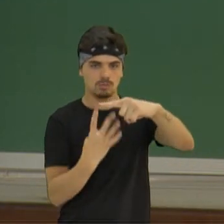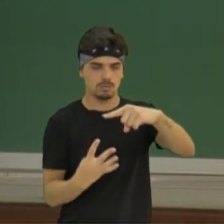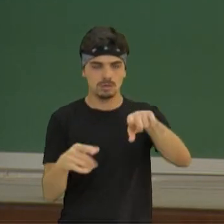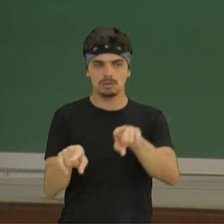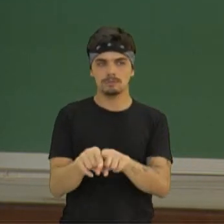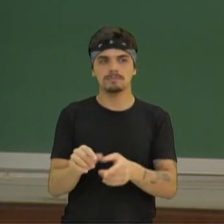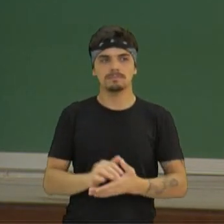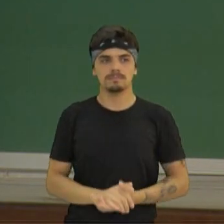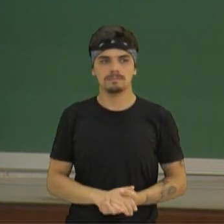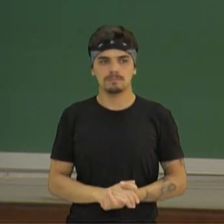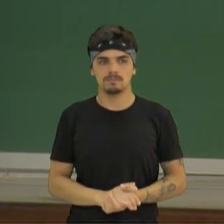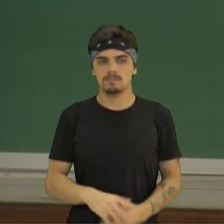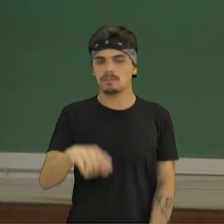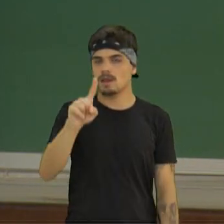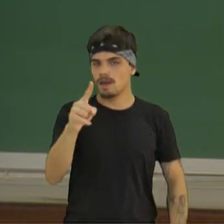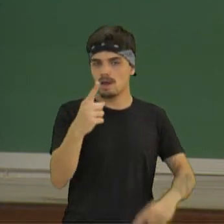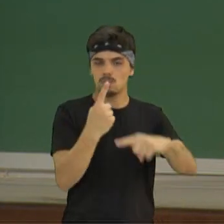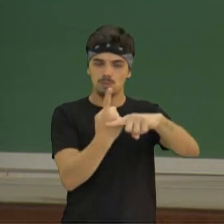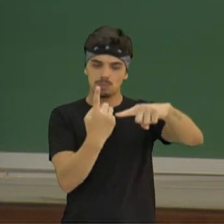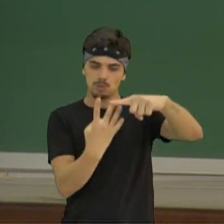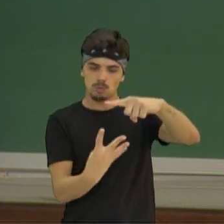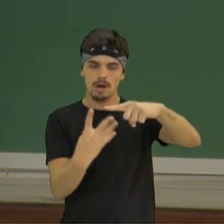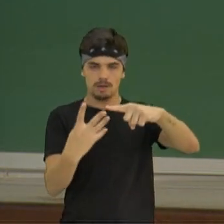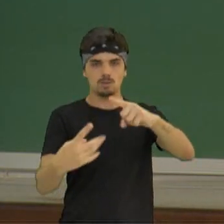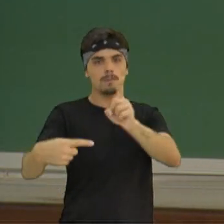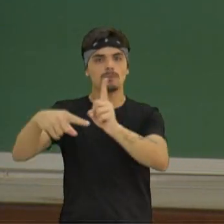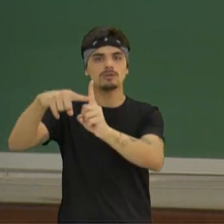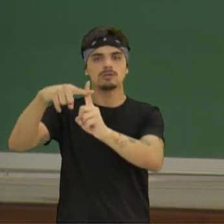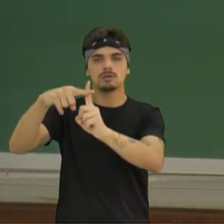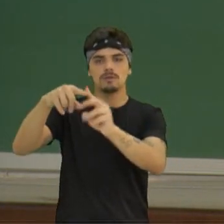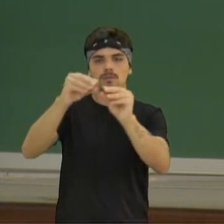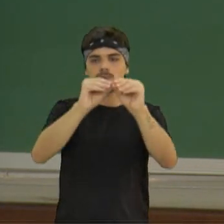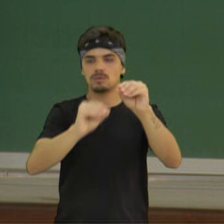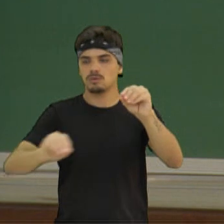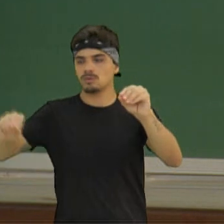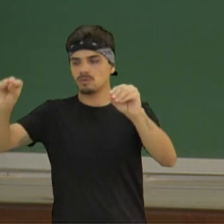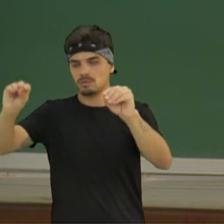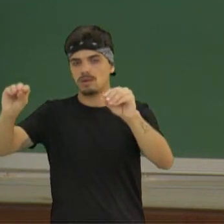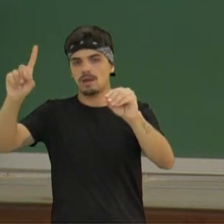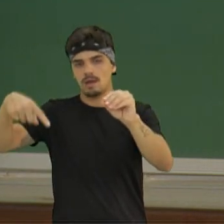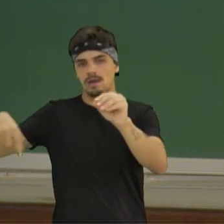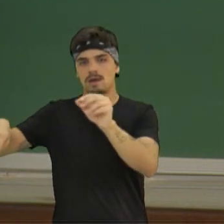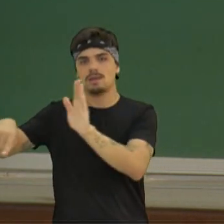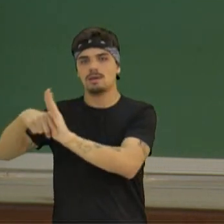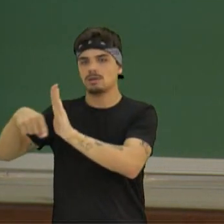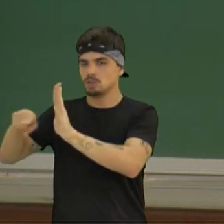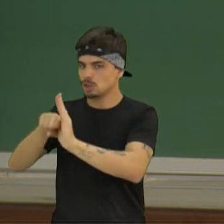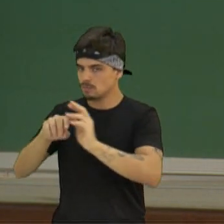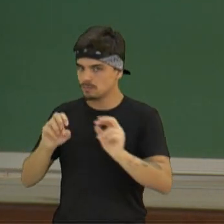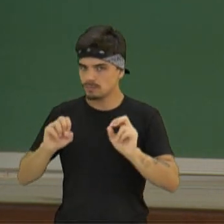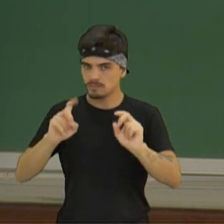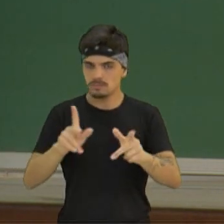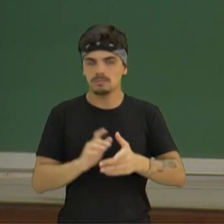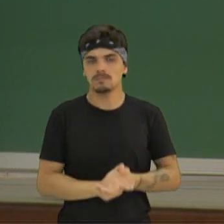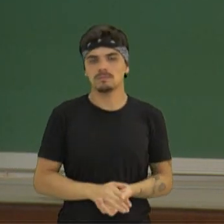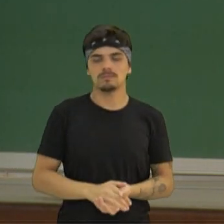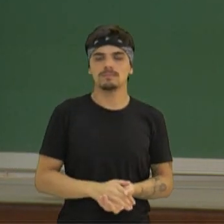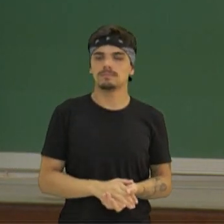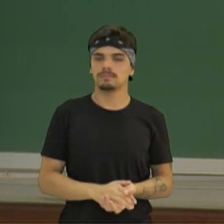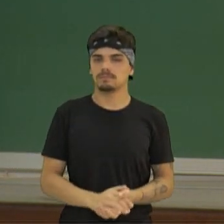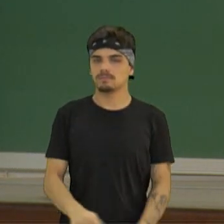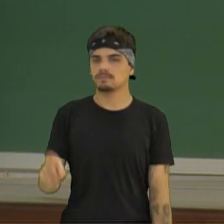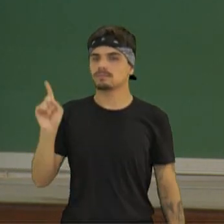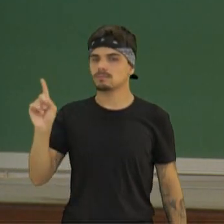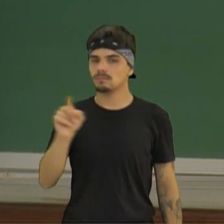aqui deu 1/4 positivo. Na hora de passar para o segundo membro é que ficou 1/4 negativo. Tá? Aqui o que a professora